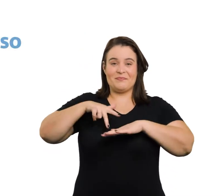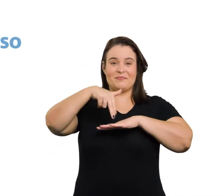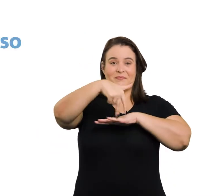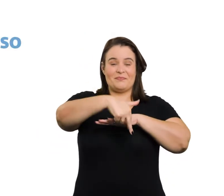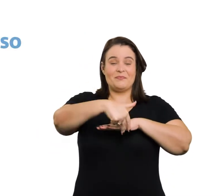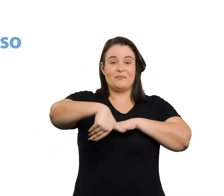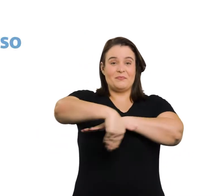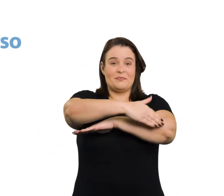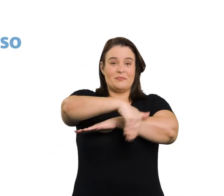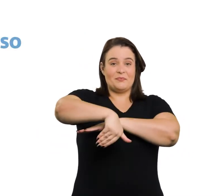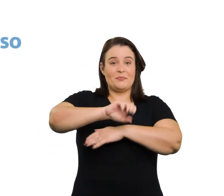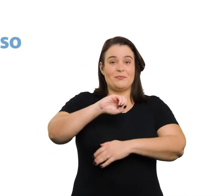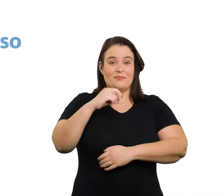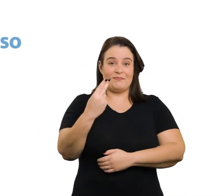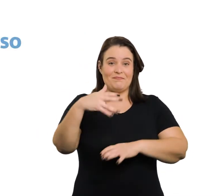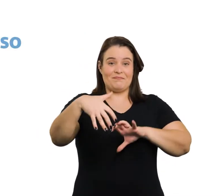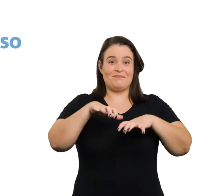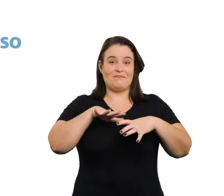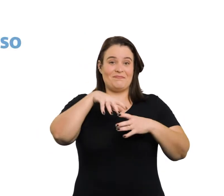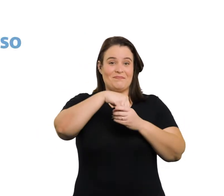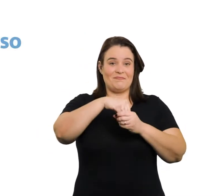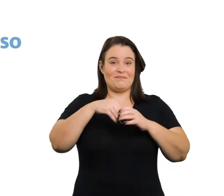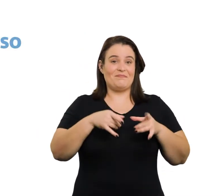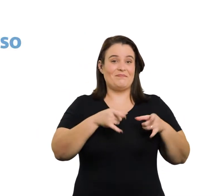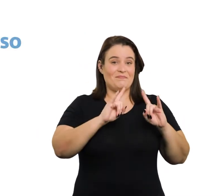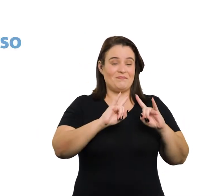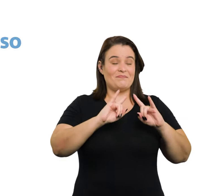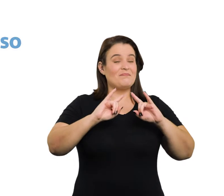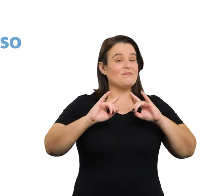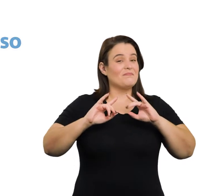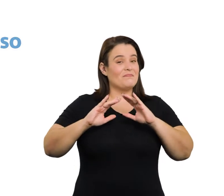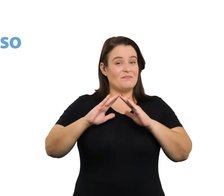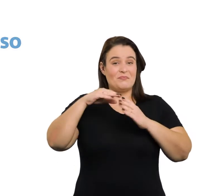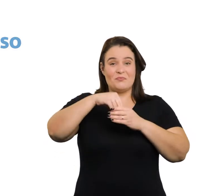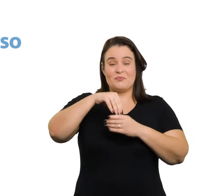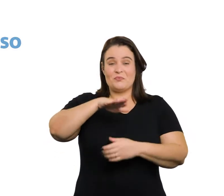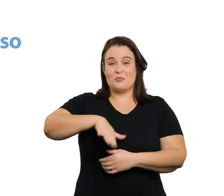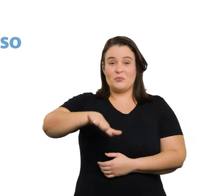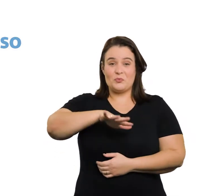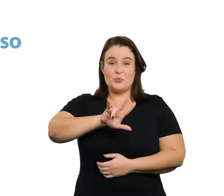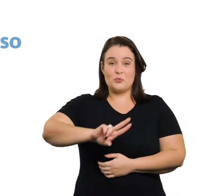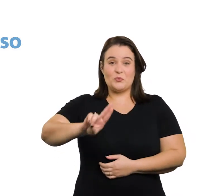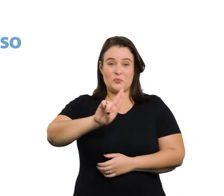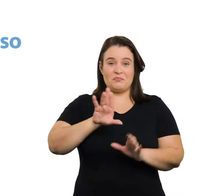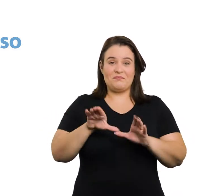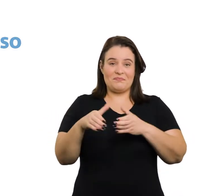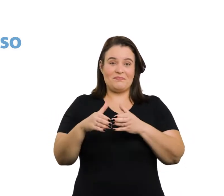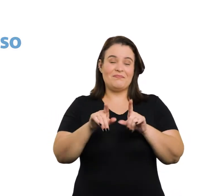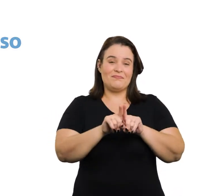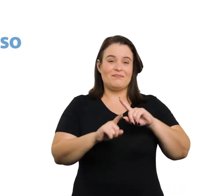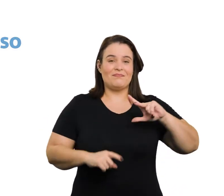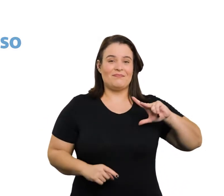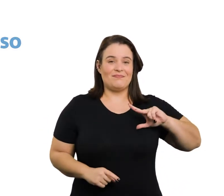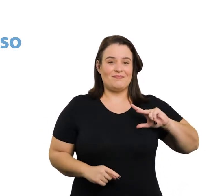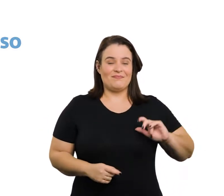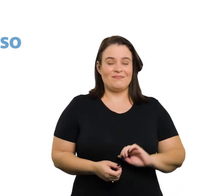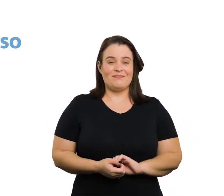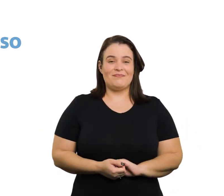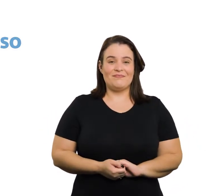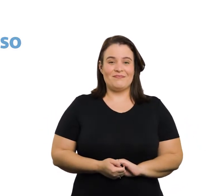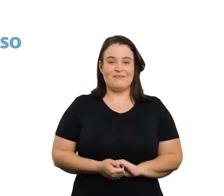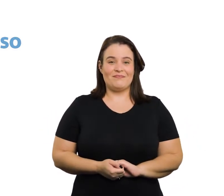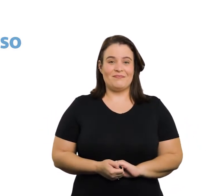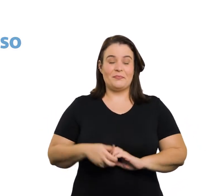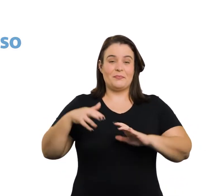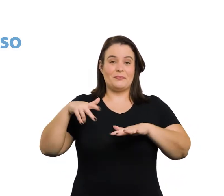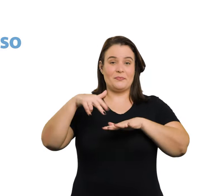Travessia de pedestres em vias públicas ou em áreas internas de edificações ou espaços de uso coletivo e